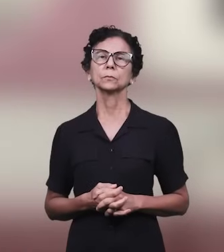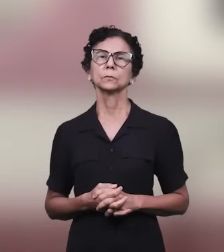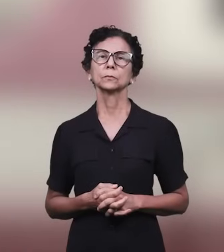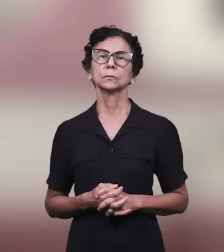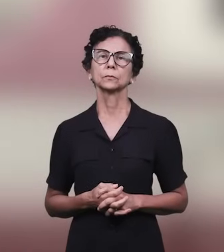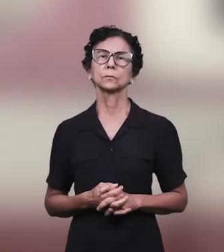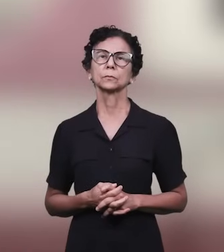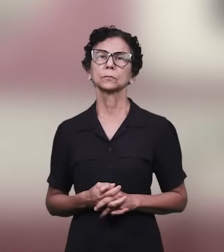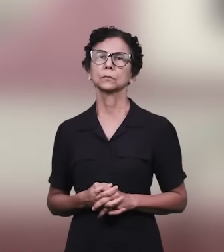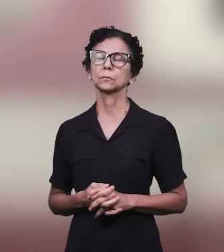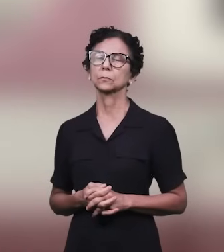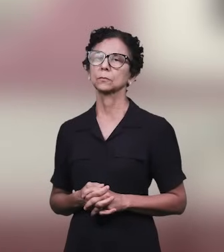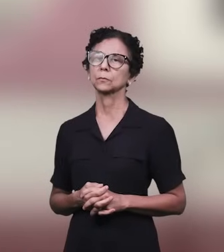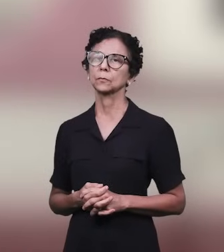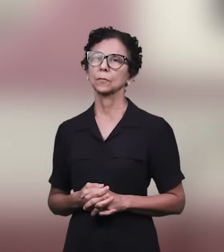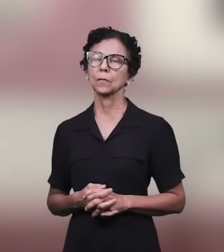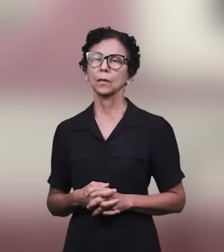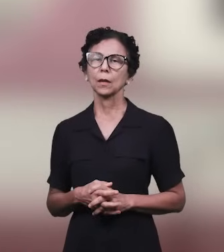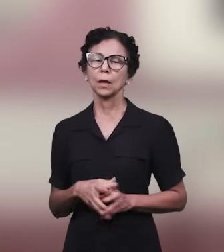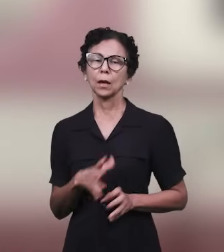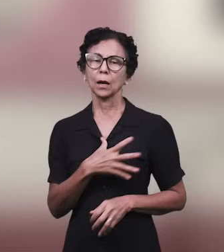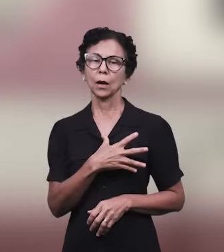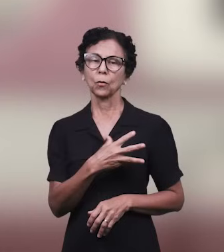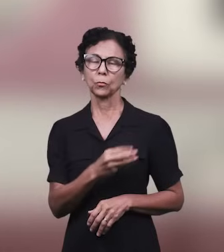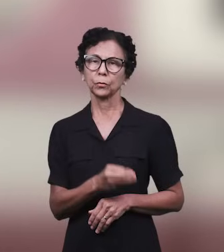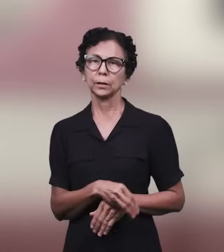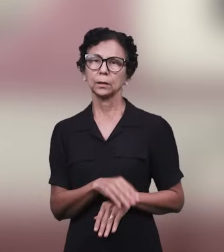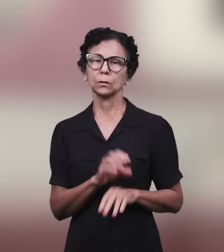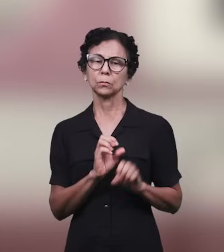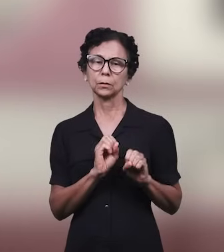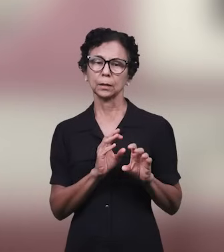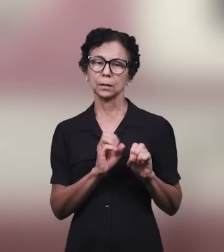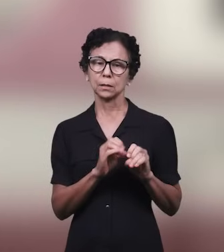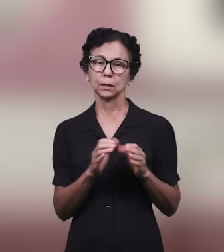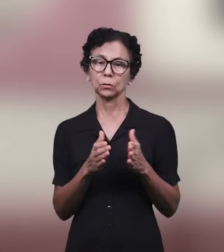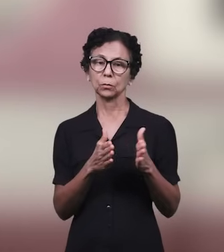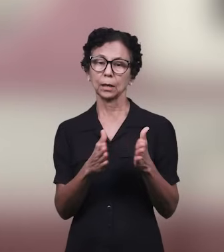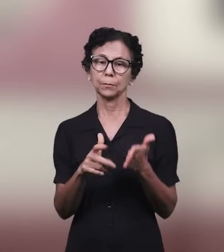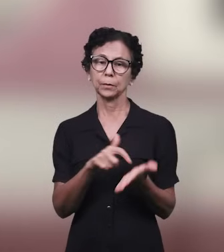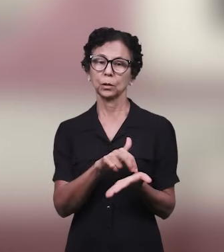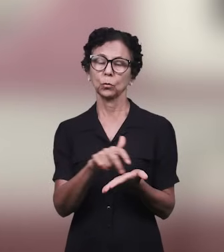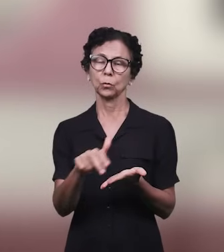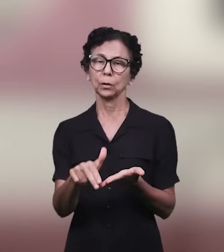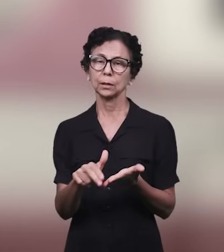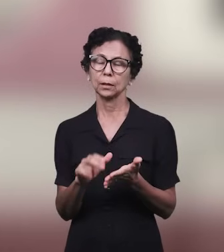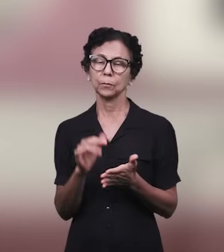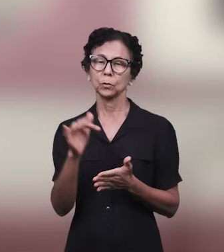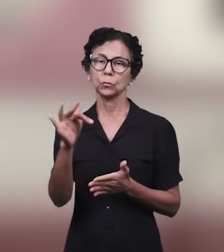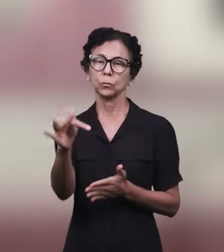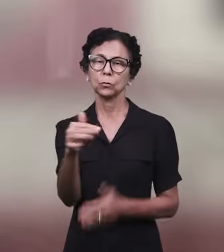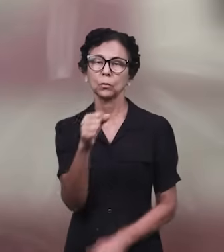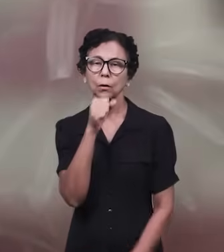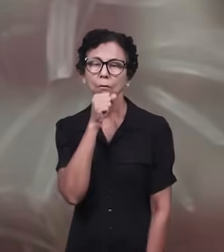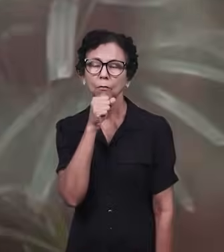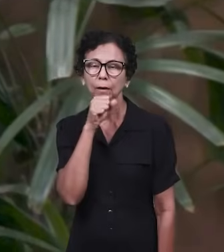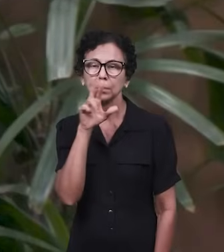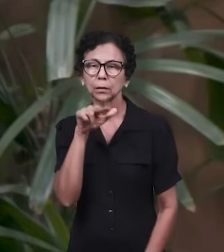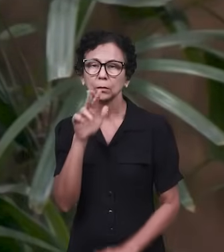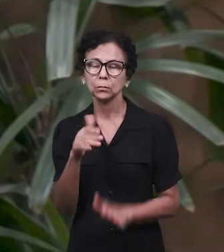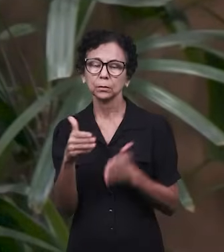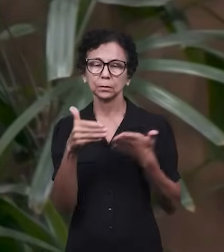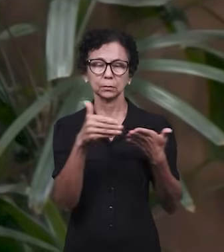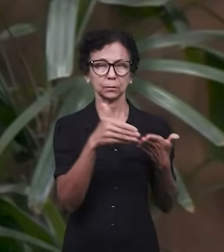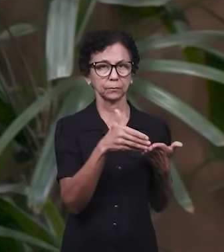instrui ao menino no caminho em que deve andar, até quando envelhecer não se desviará dele. Então, quando nós estamos conversando com os